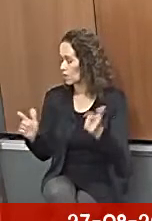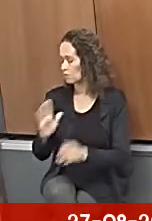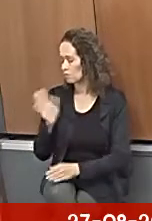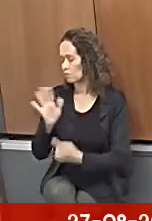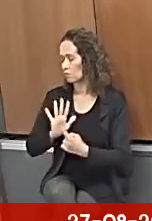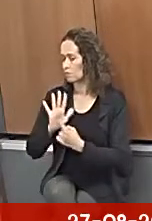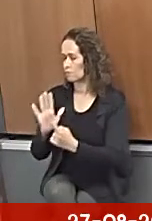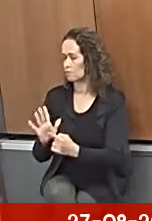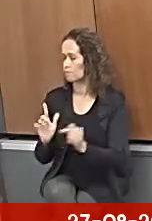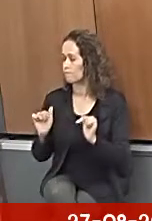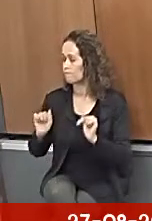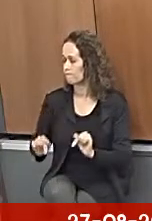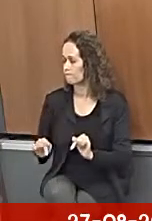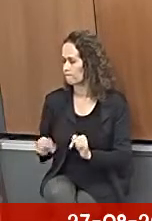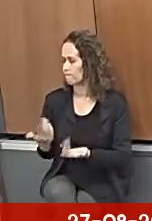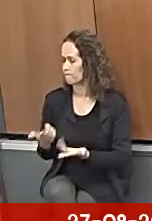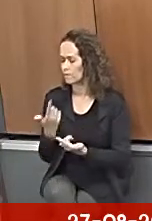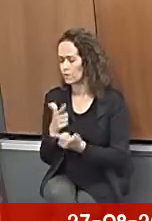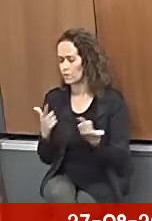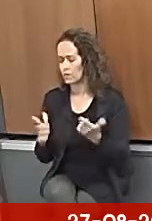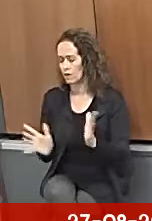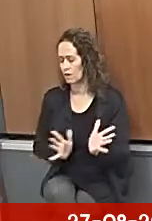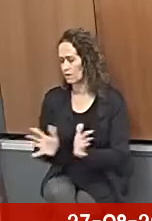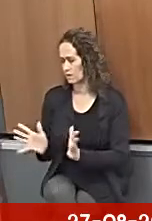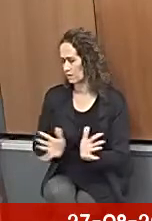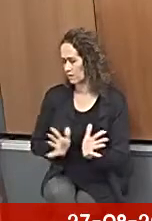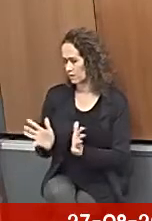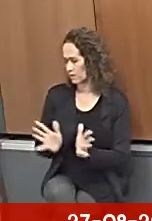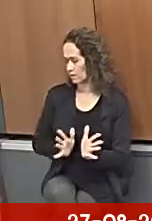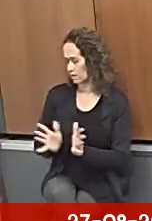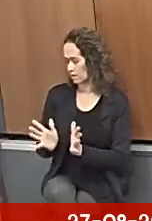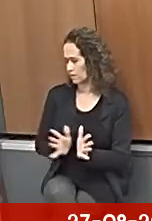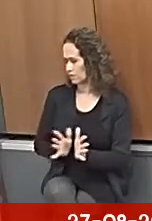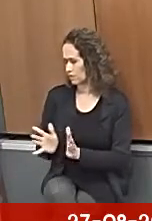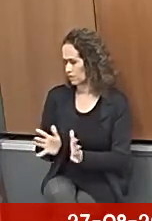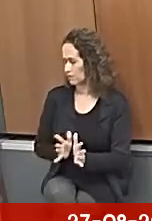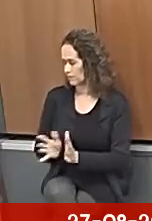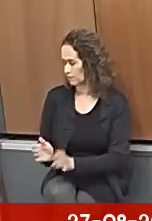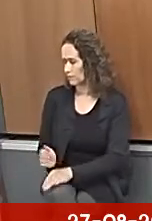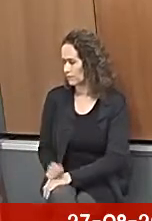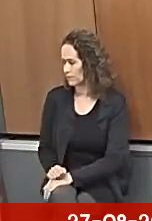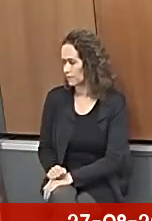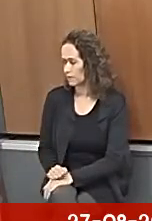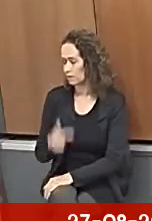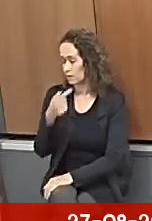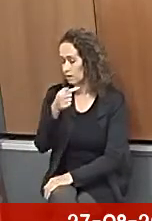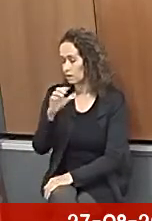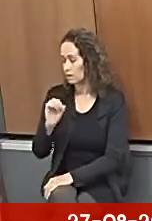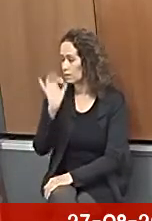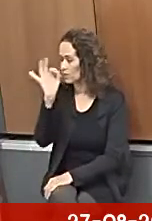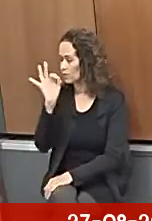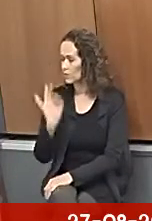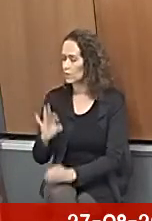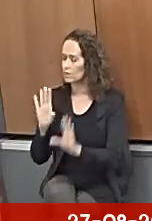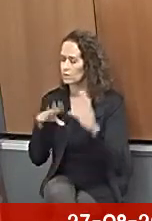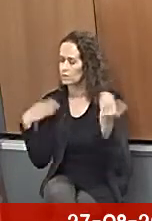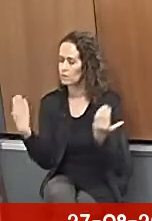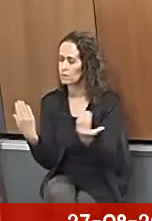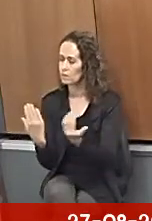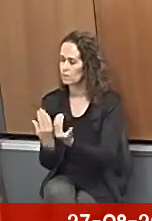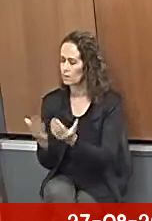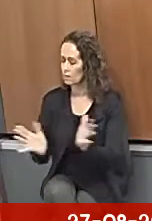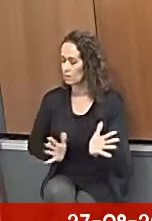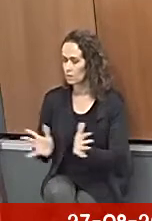né ou seja não há acesso é má é eu diria que 70% do estádio não tem acessibilidade